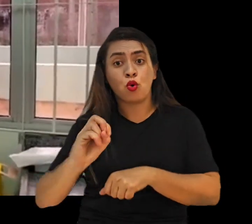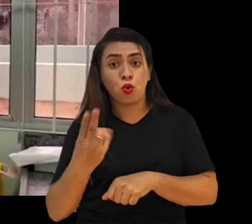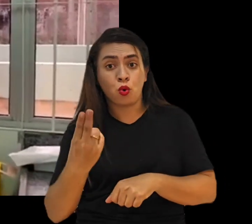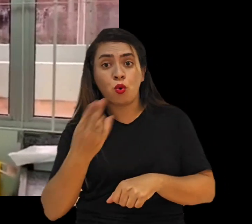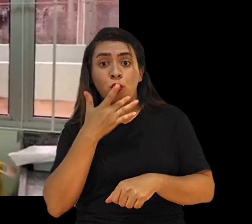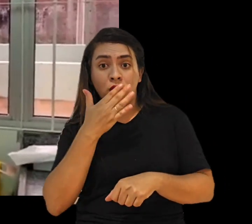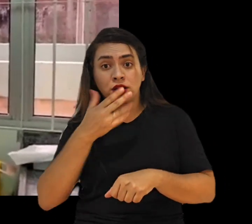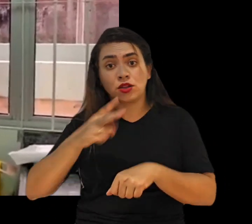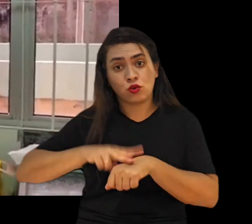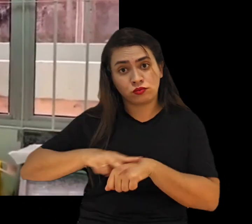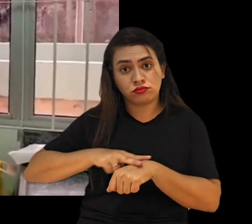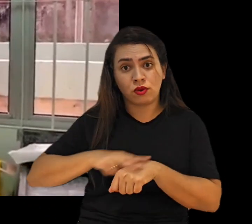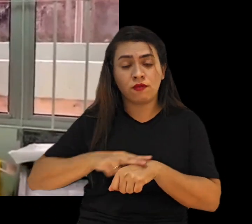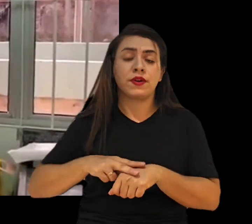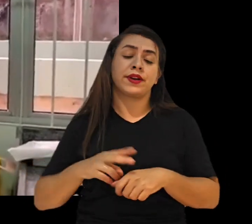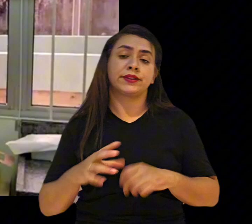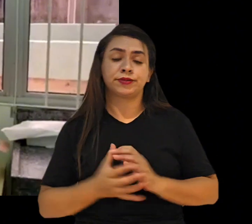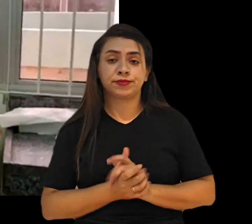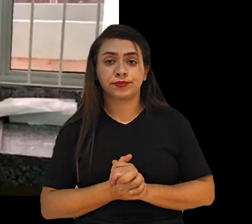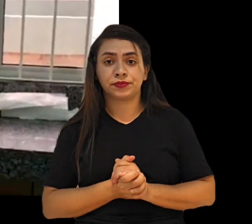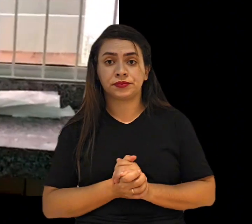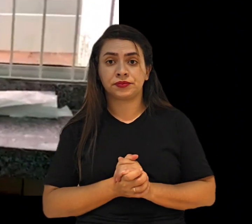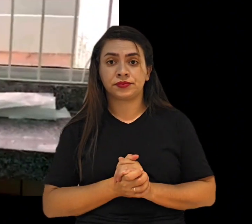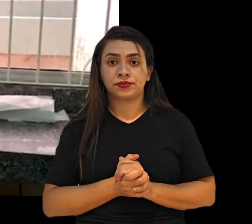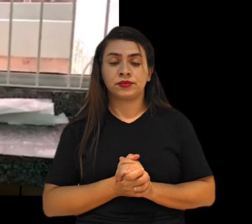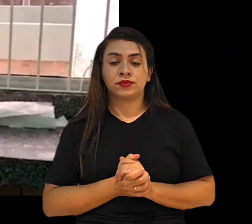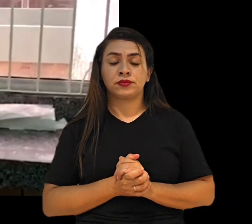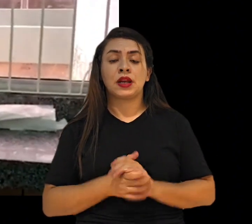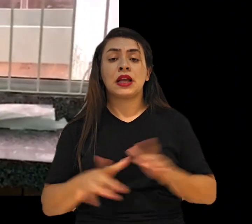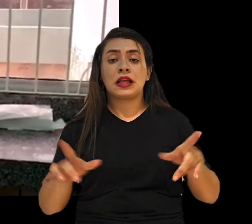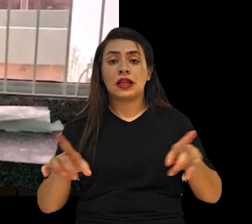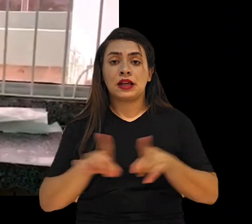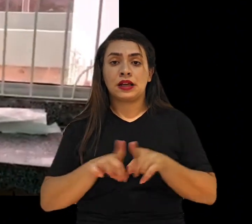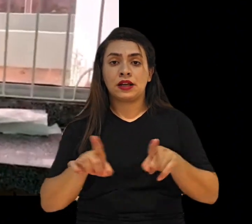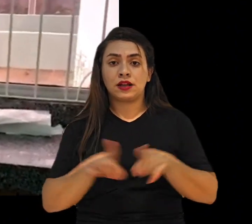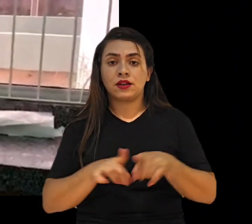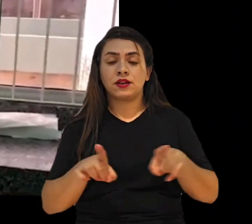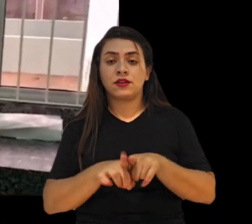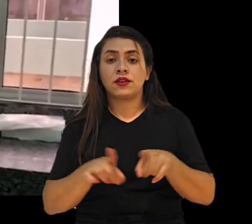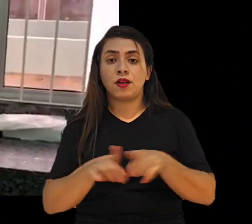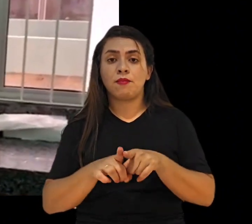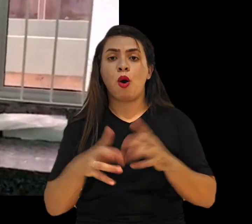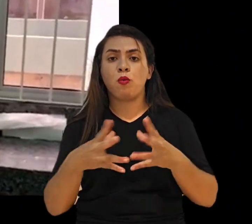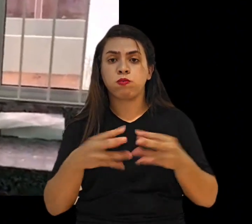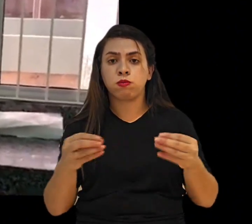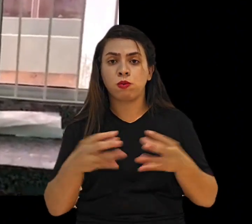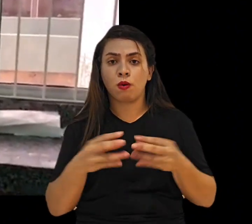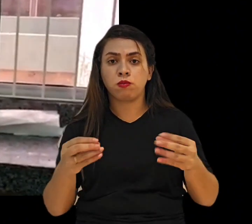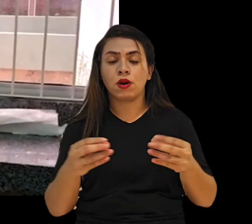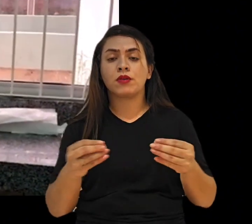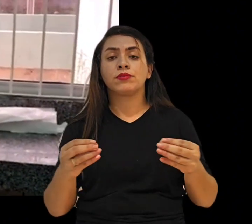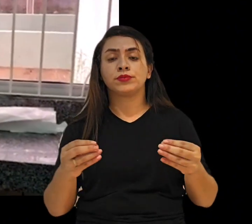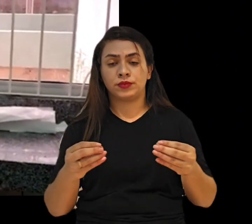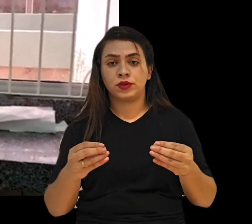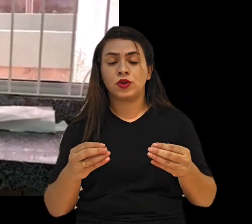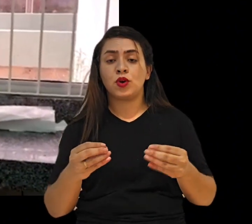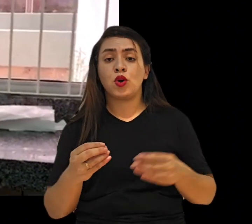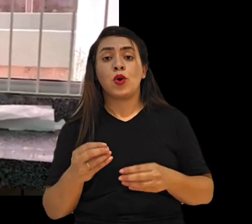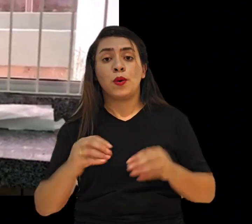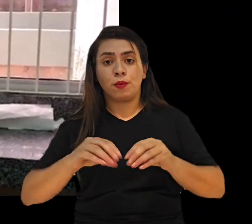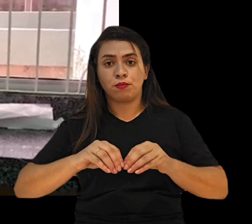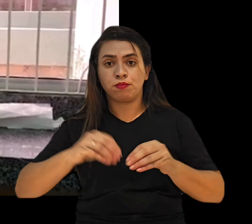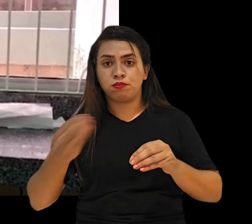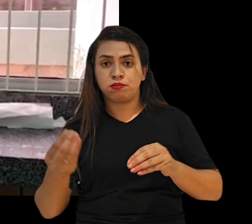mais ou a pretinha ou a verde. Tá? Então a gente vai acoplar elas aqui nessa piloto junto com a agulha. Já